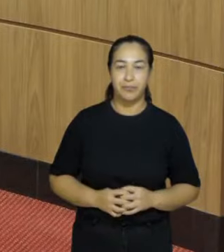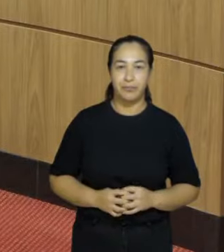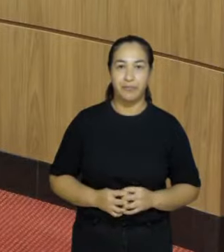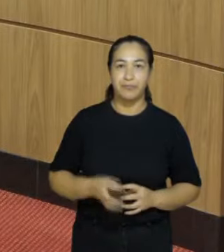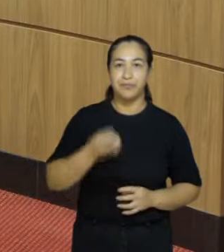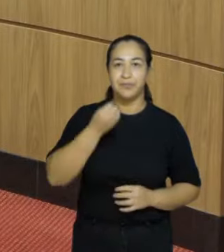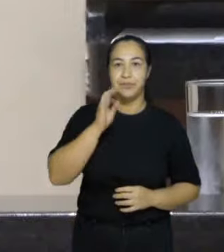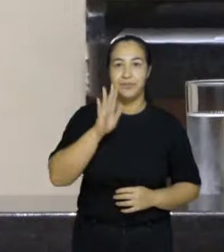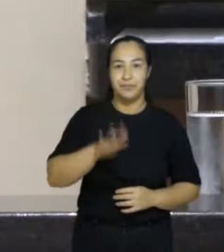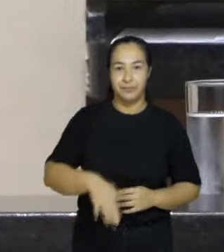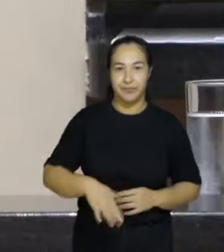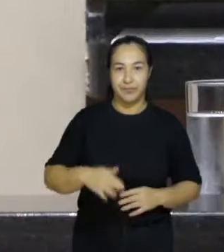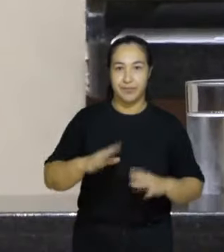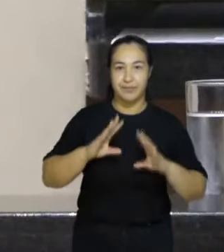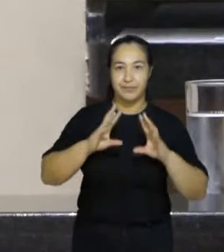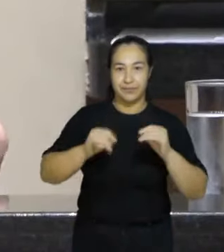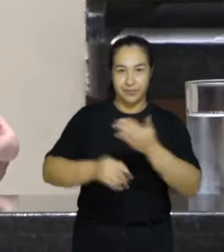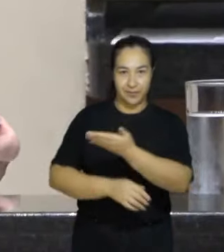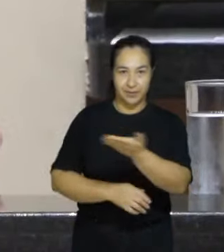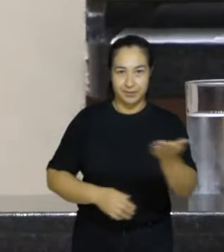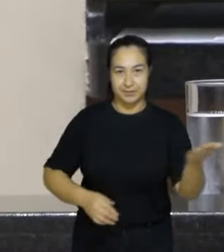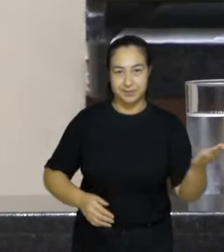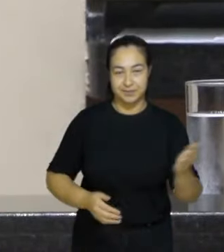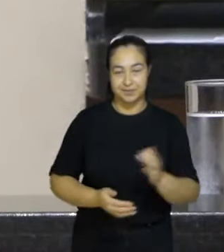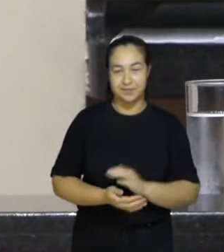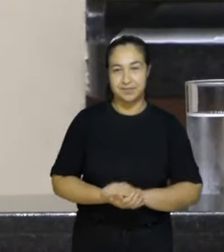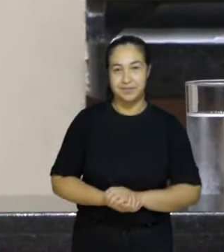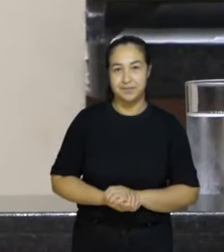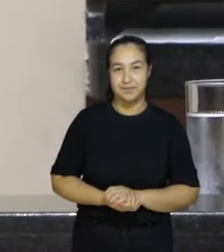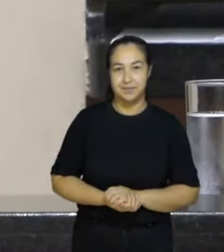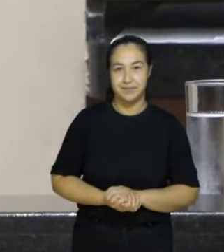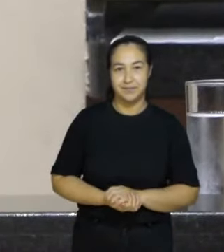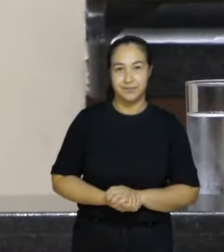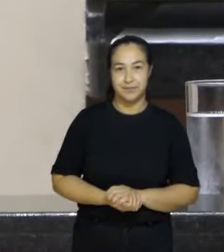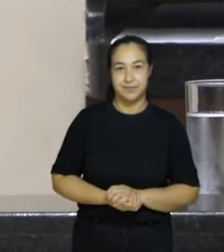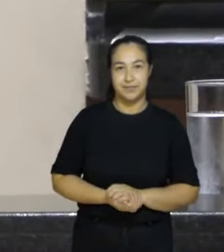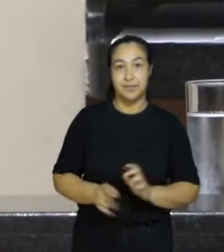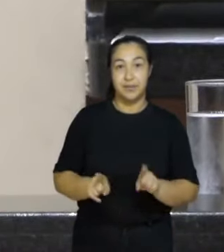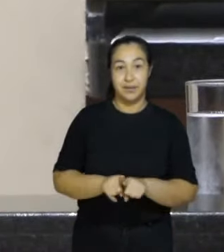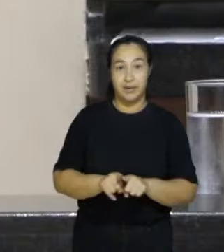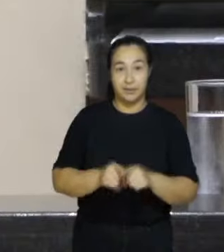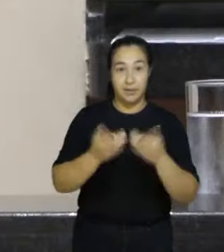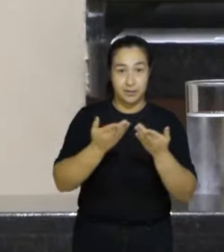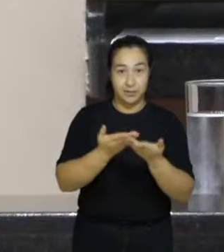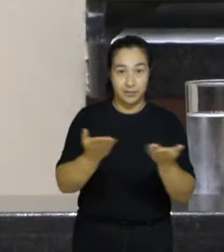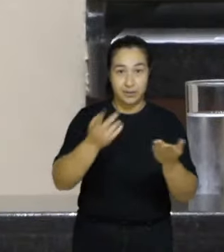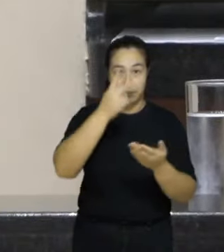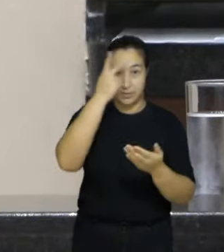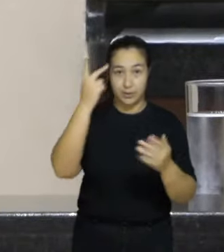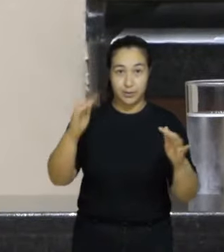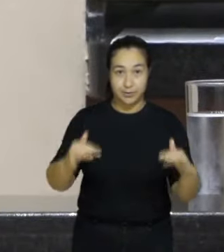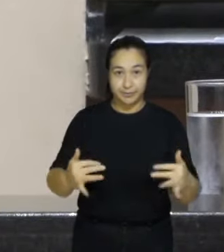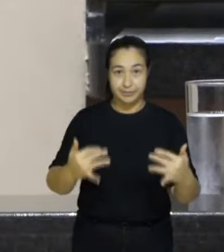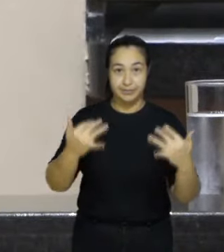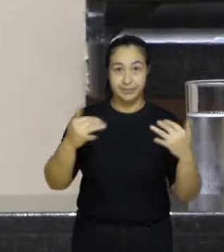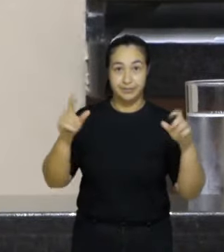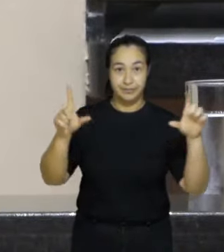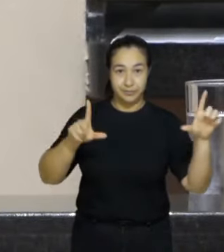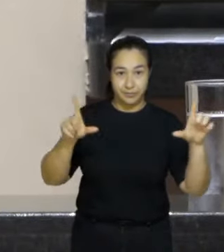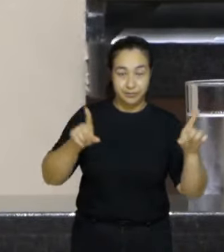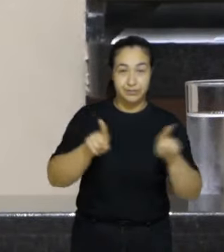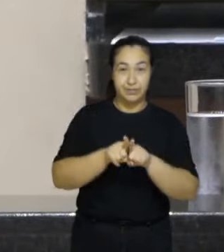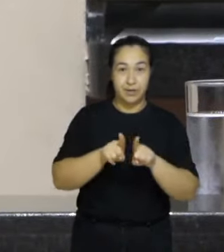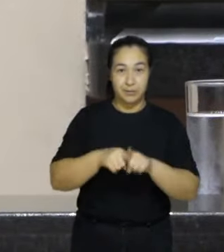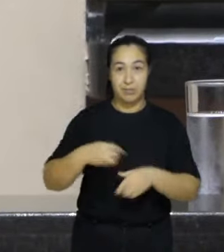Boa tarde, senhores deputados, deputadas, todos aqueles e aquelas que estão presentes nas